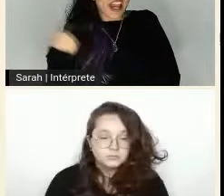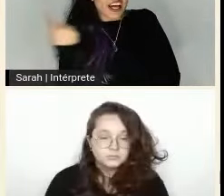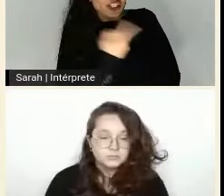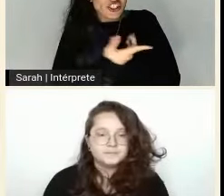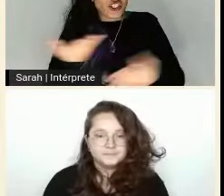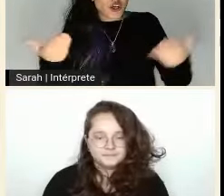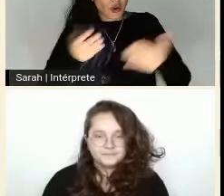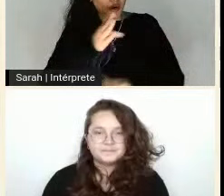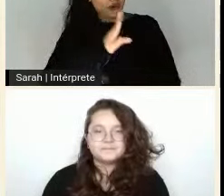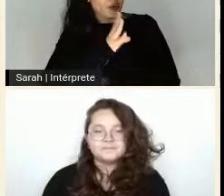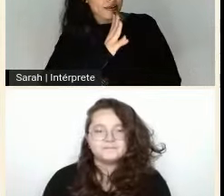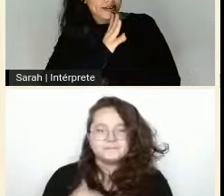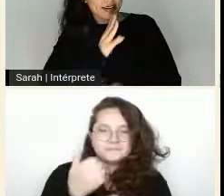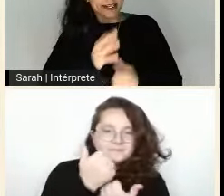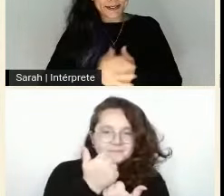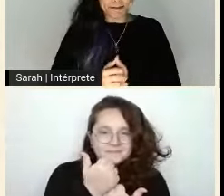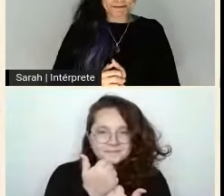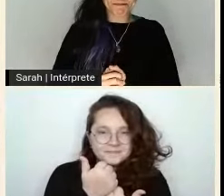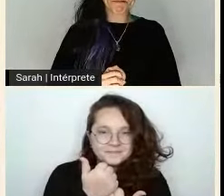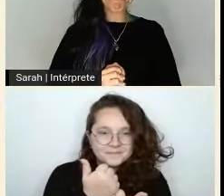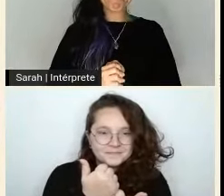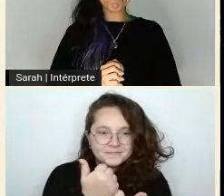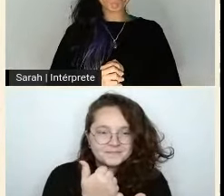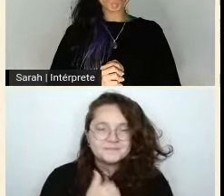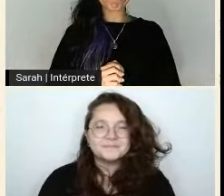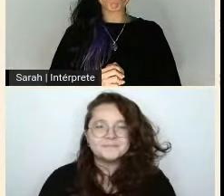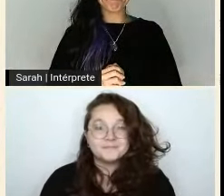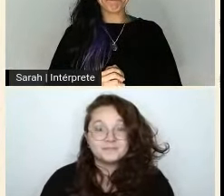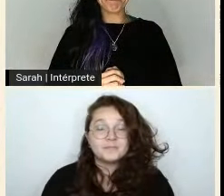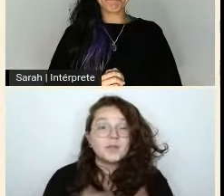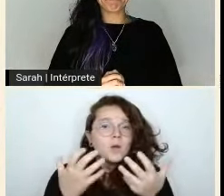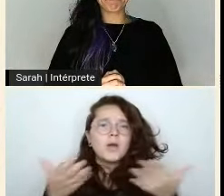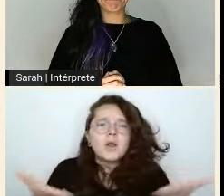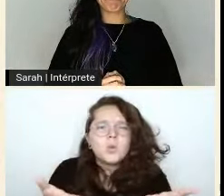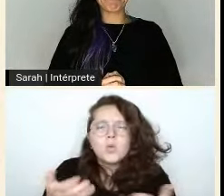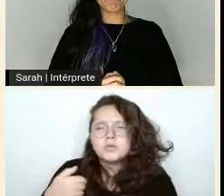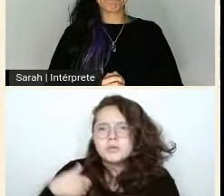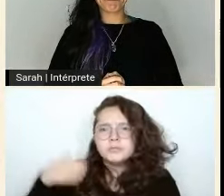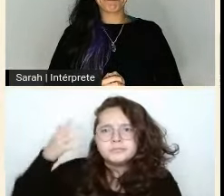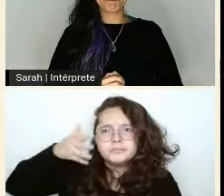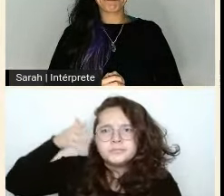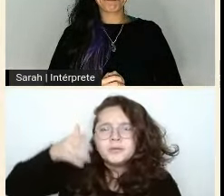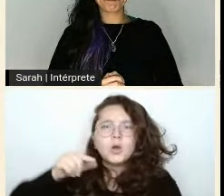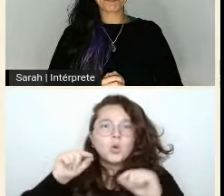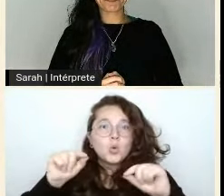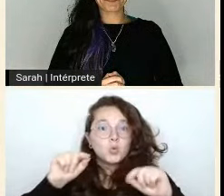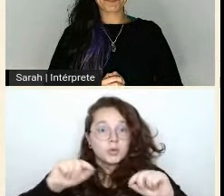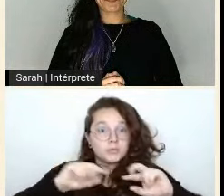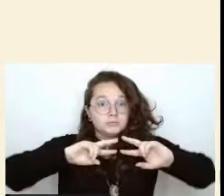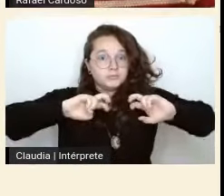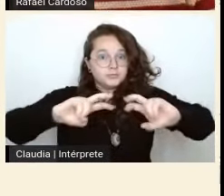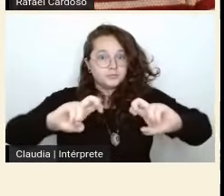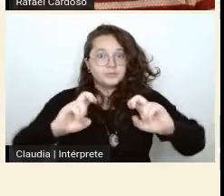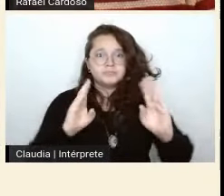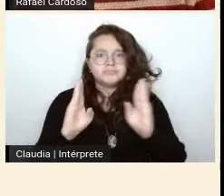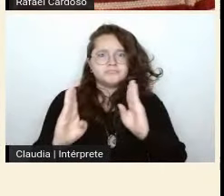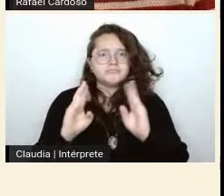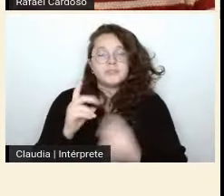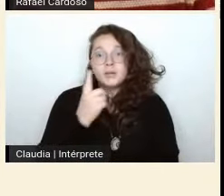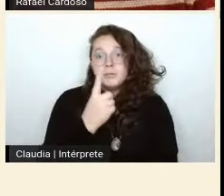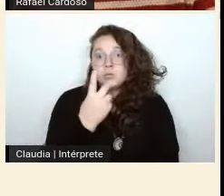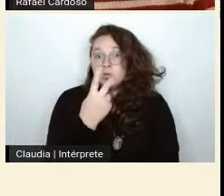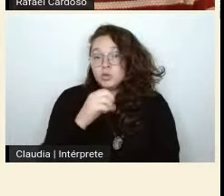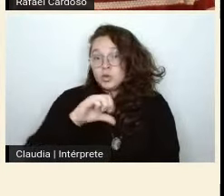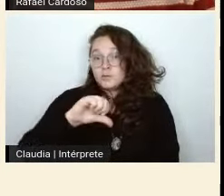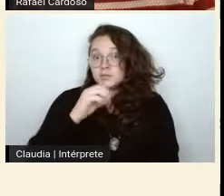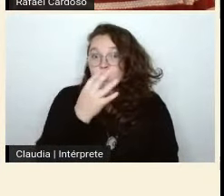Quero dedicar minha fala hoje a examinar a historiografia da semana surgida em torno de 1945. Em